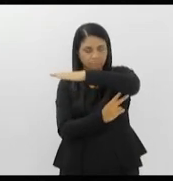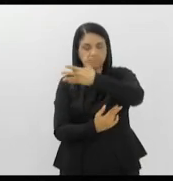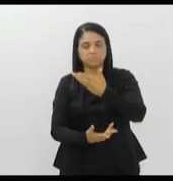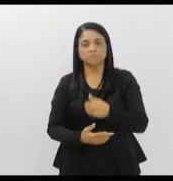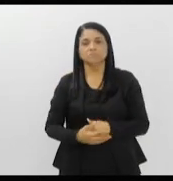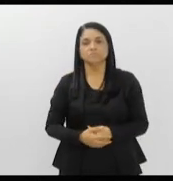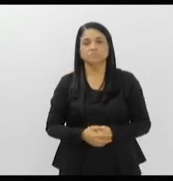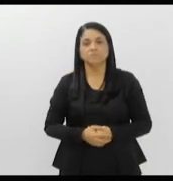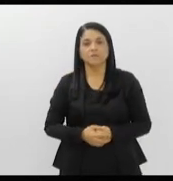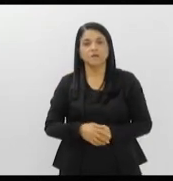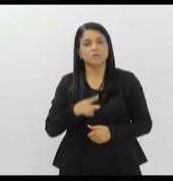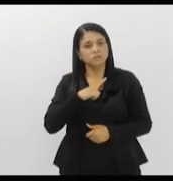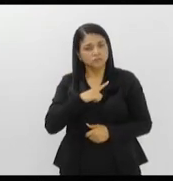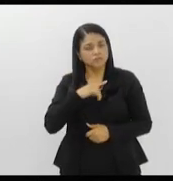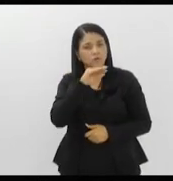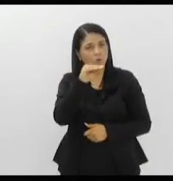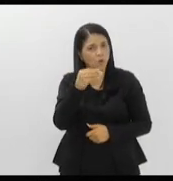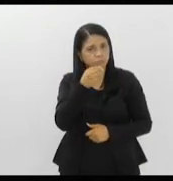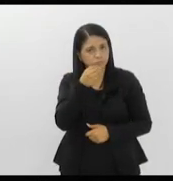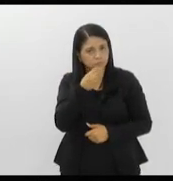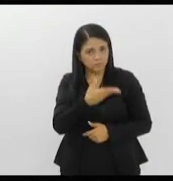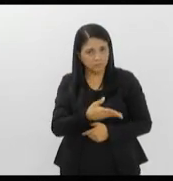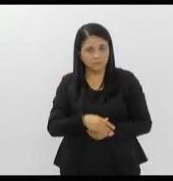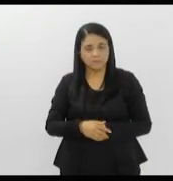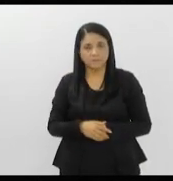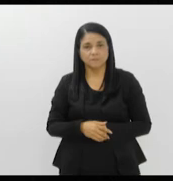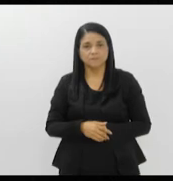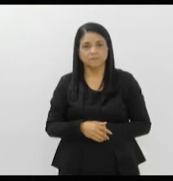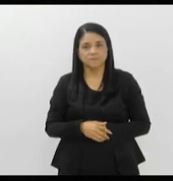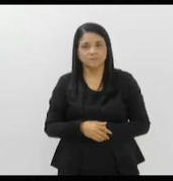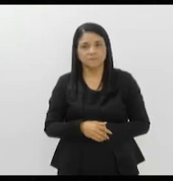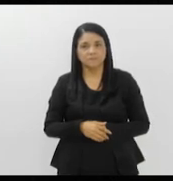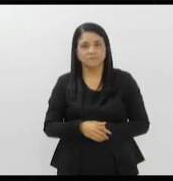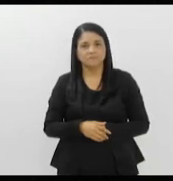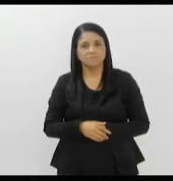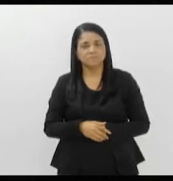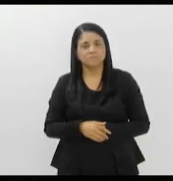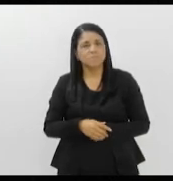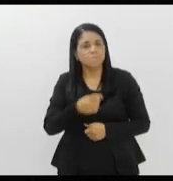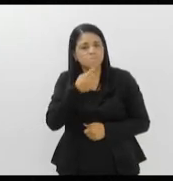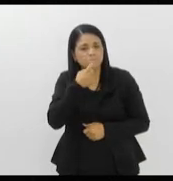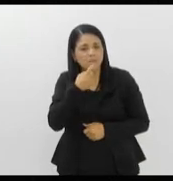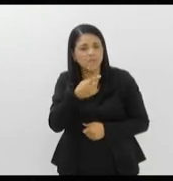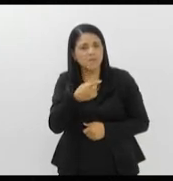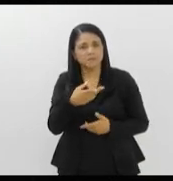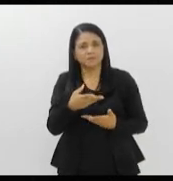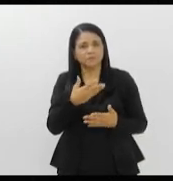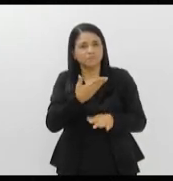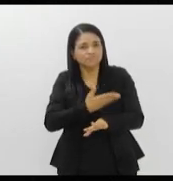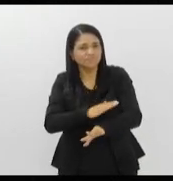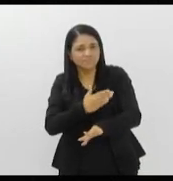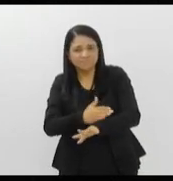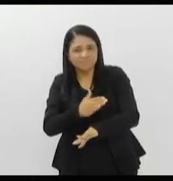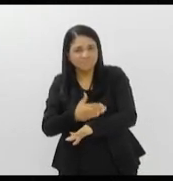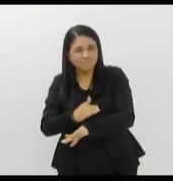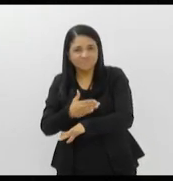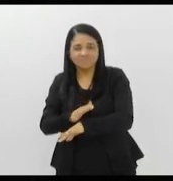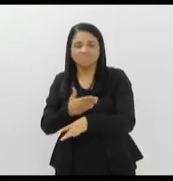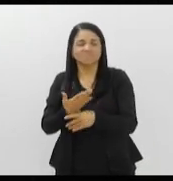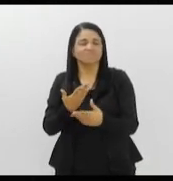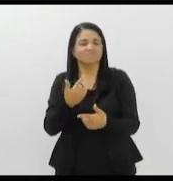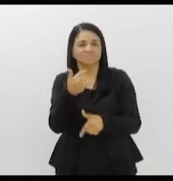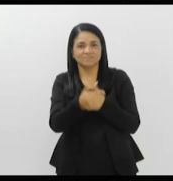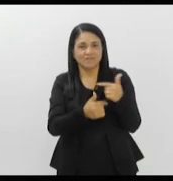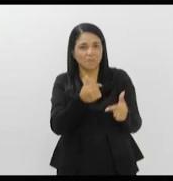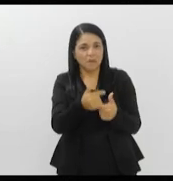E tive a oportunidade de estar muito próximo fazia parte do nosso cotidiano,